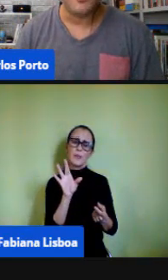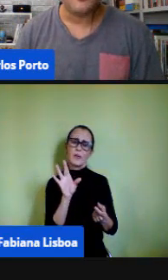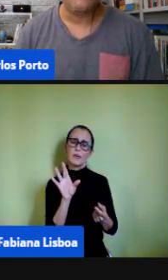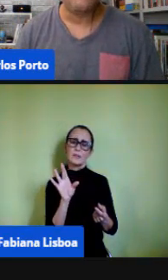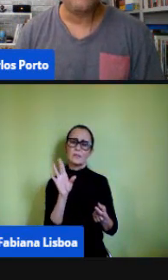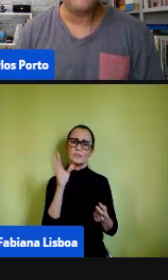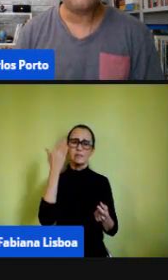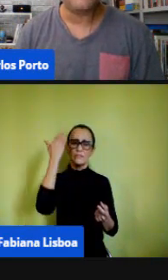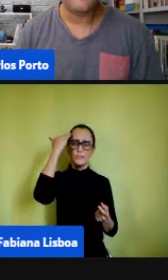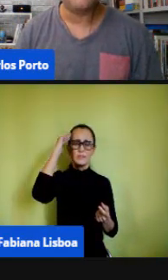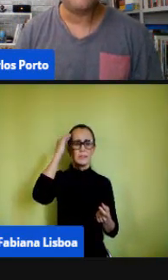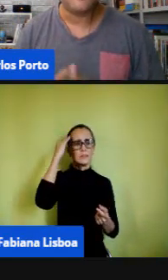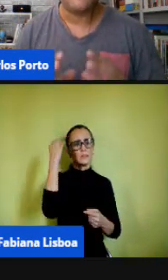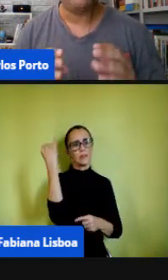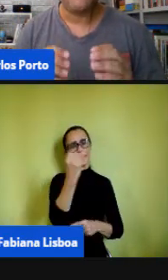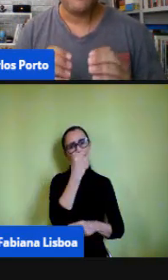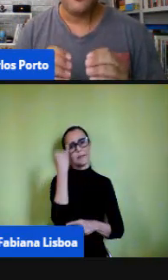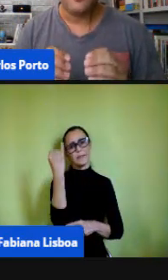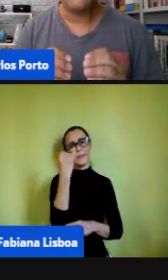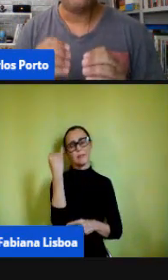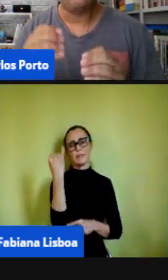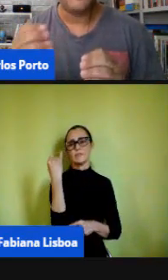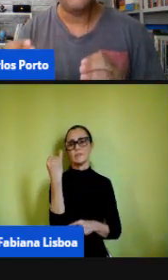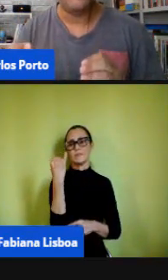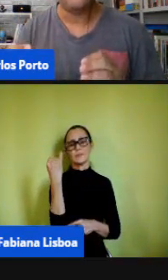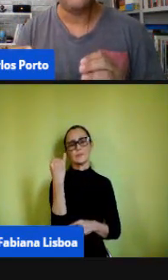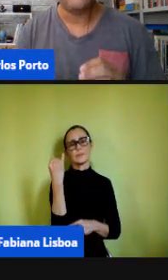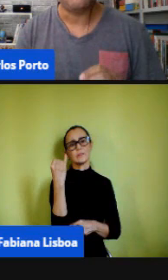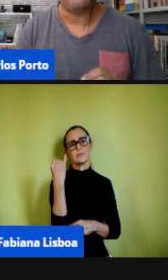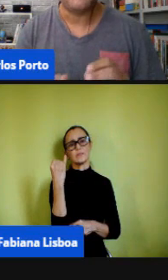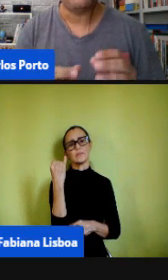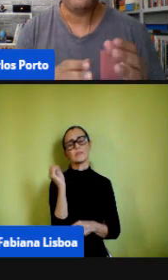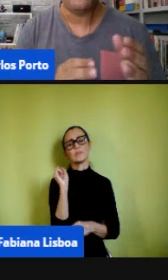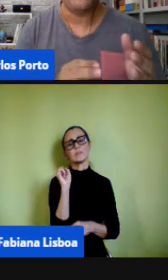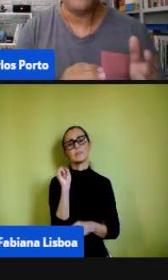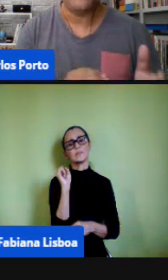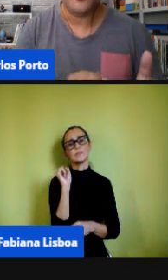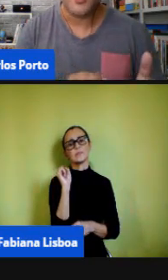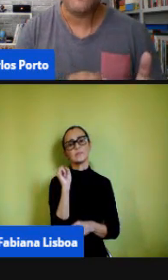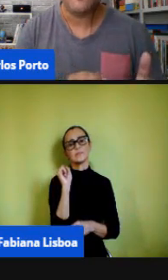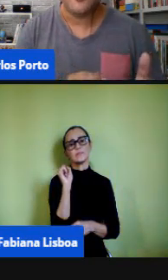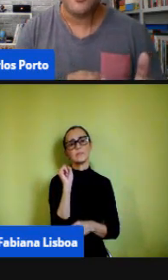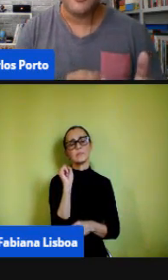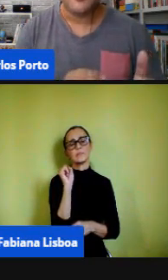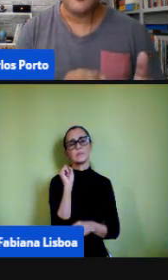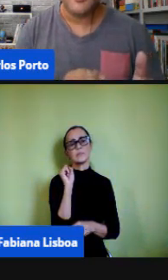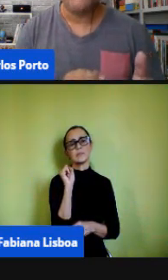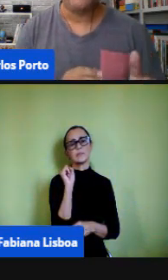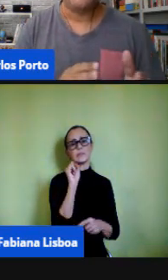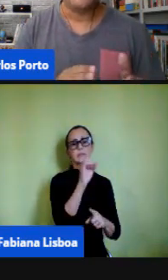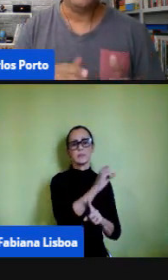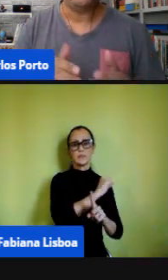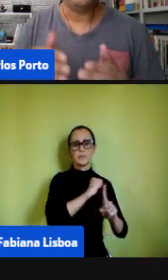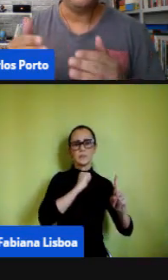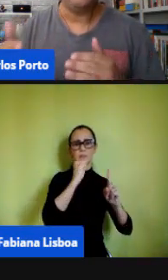importância de toda essa fala nossa nos aspectos socioemocionais, né, e